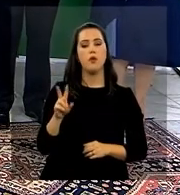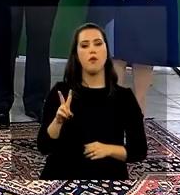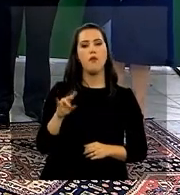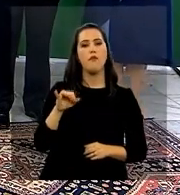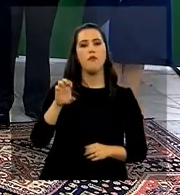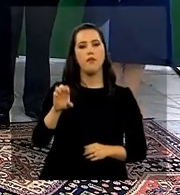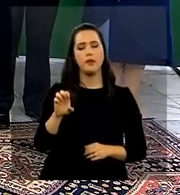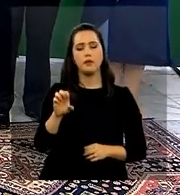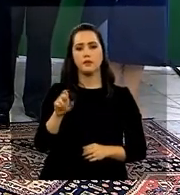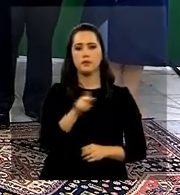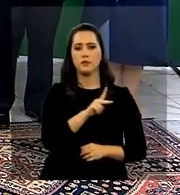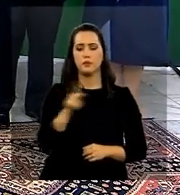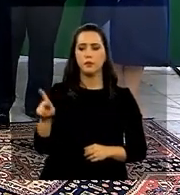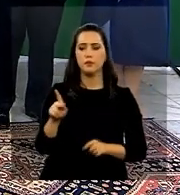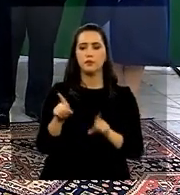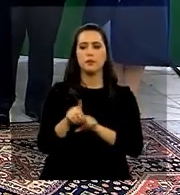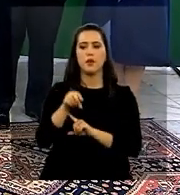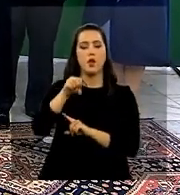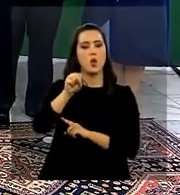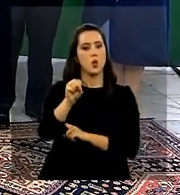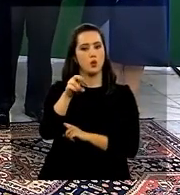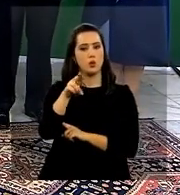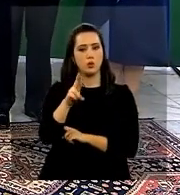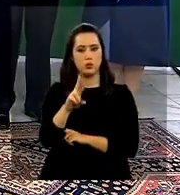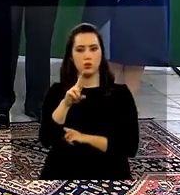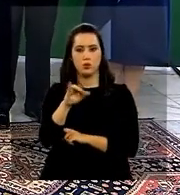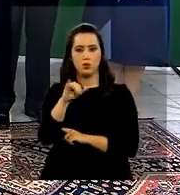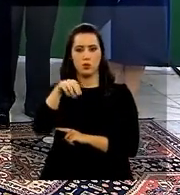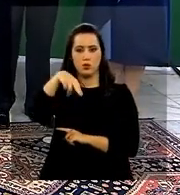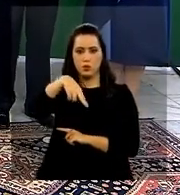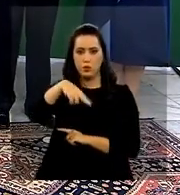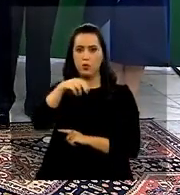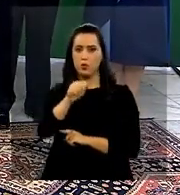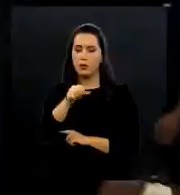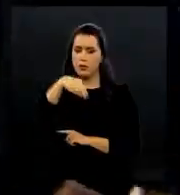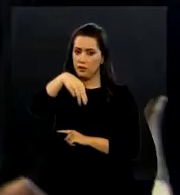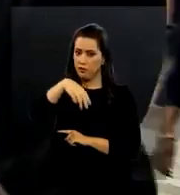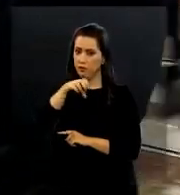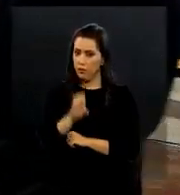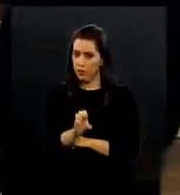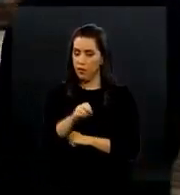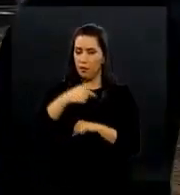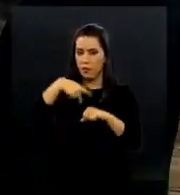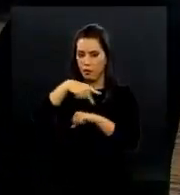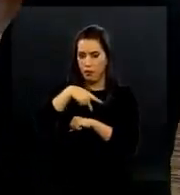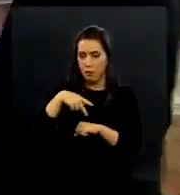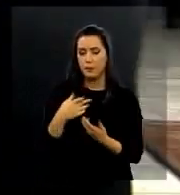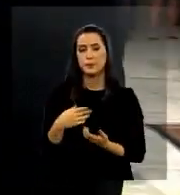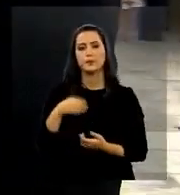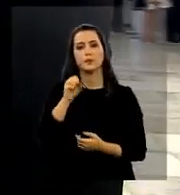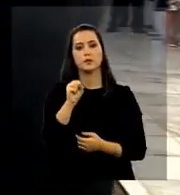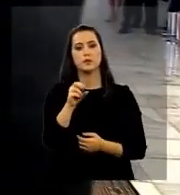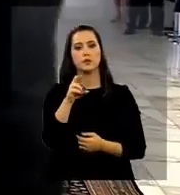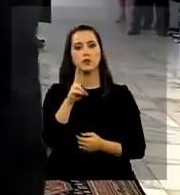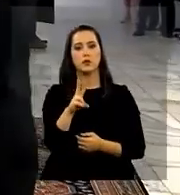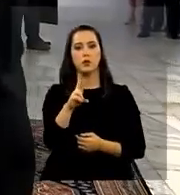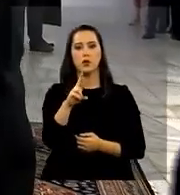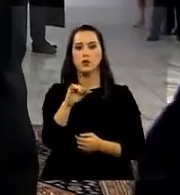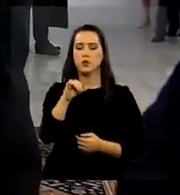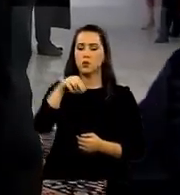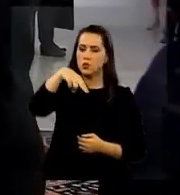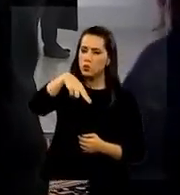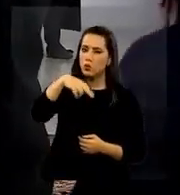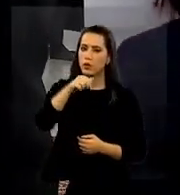do Suriname. Agora temos o vice-presidente da República do Suriname,